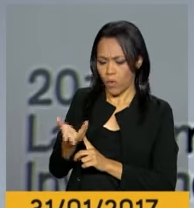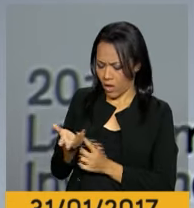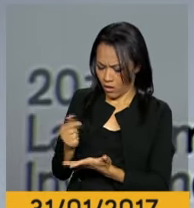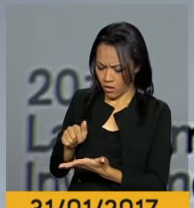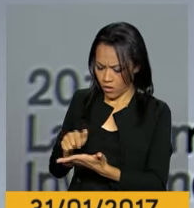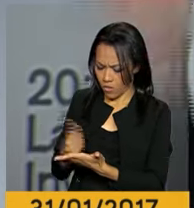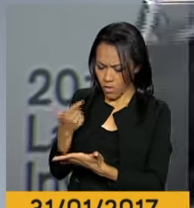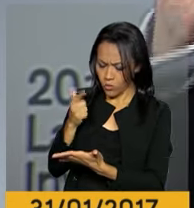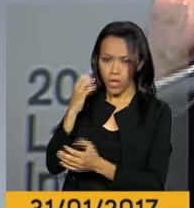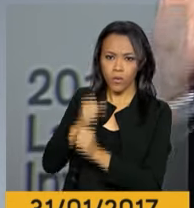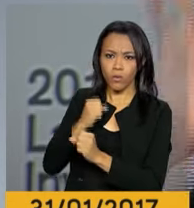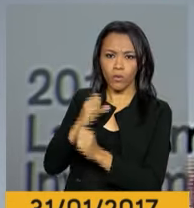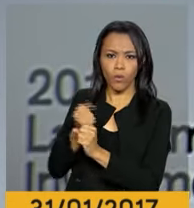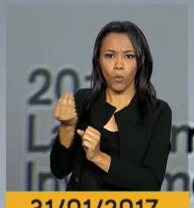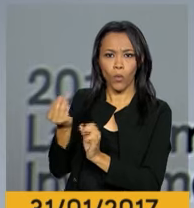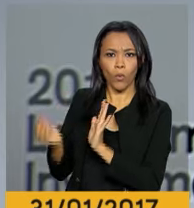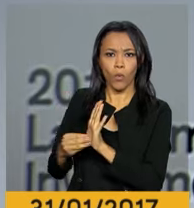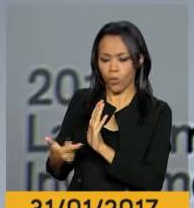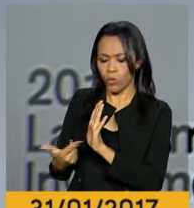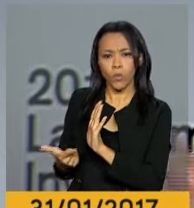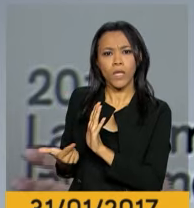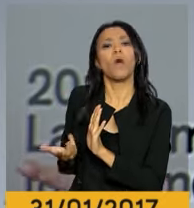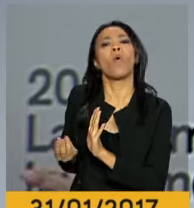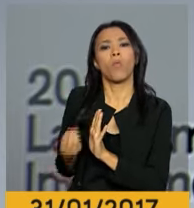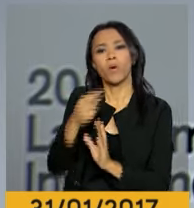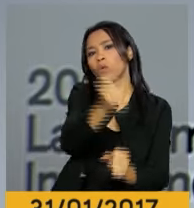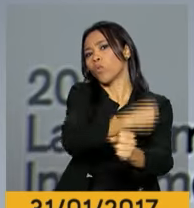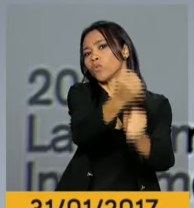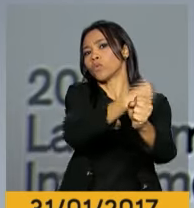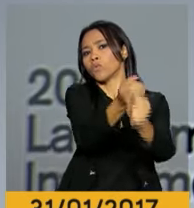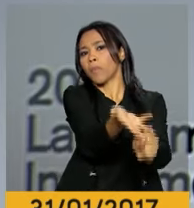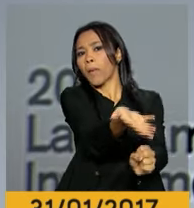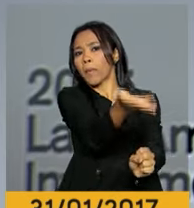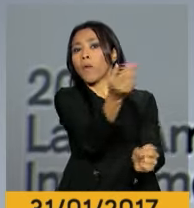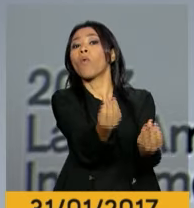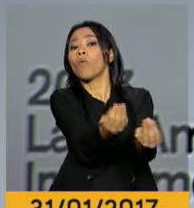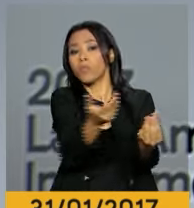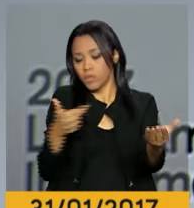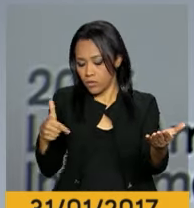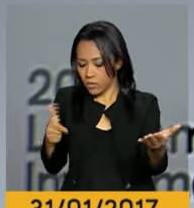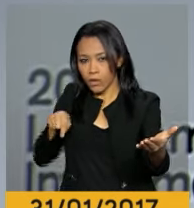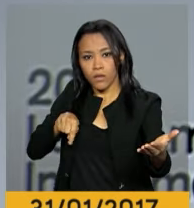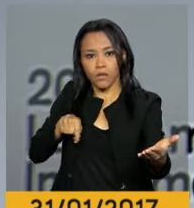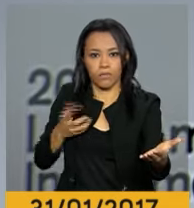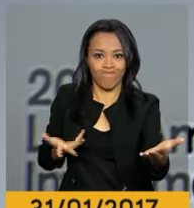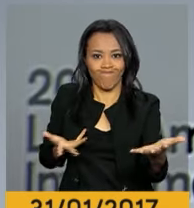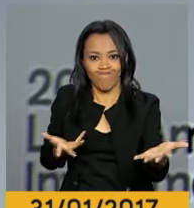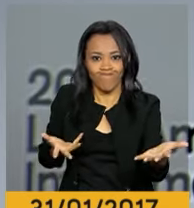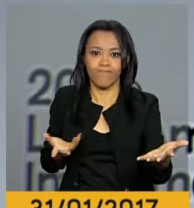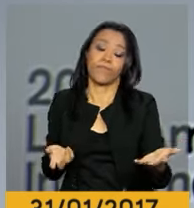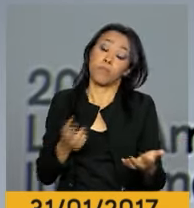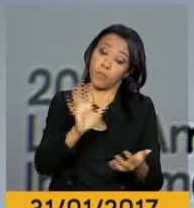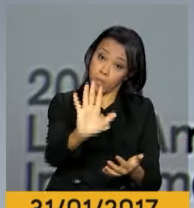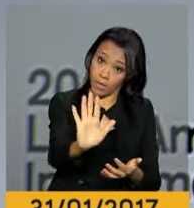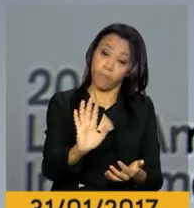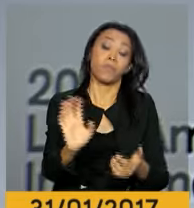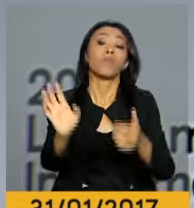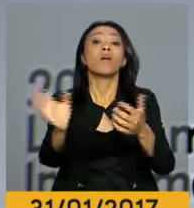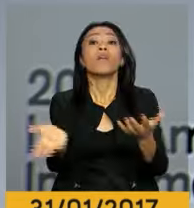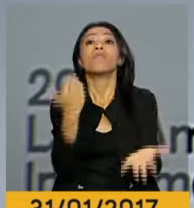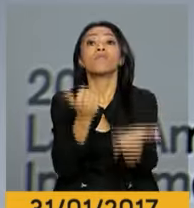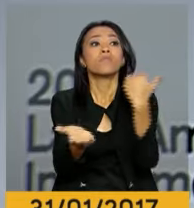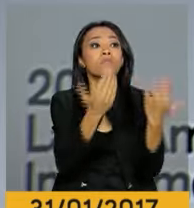previsão e vamos levar essa obra adiante O que é que nós determinamos agora o planejamento que levante todas essas